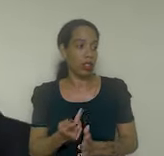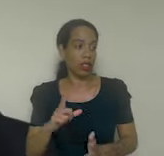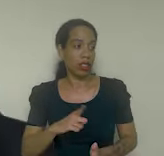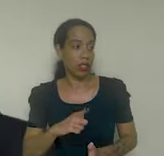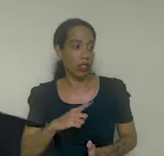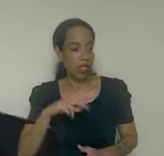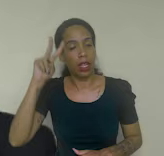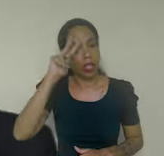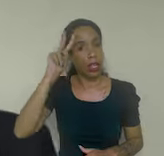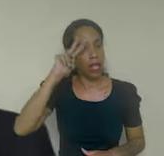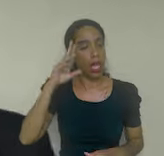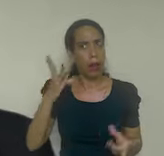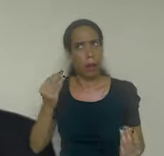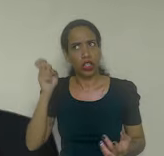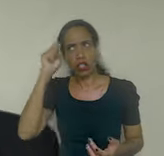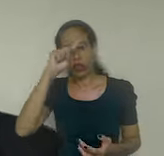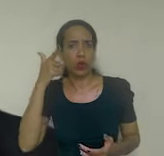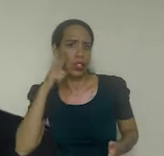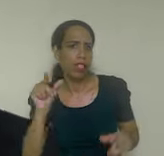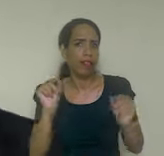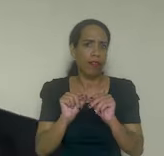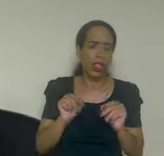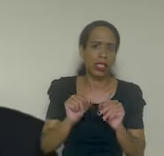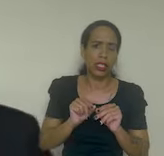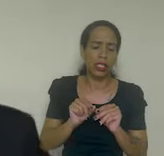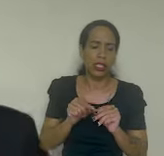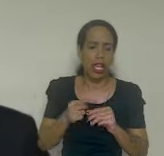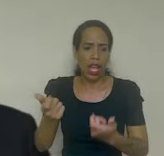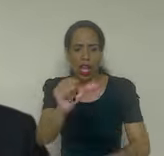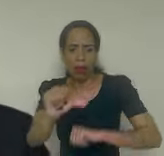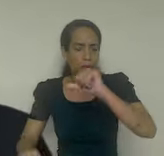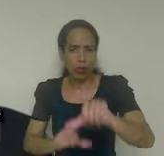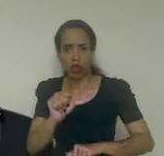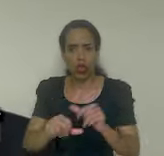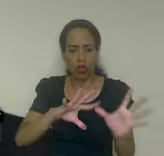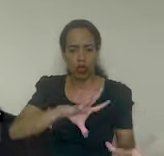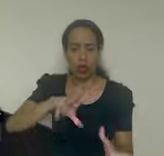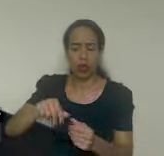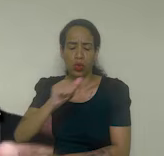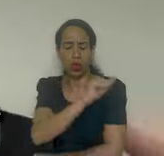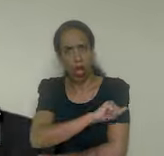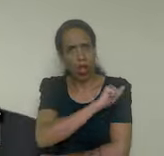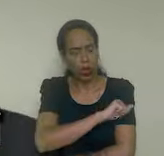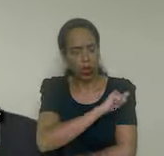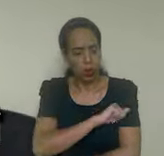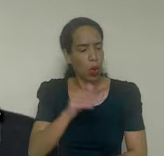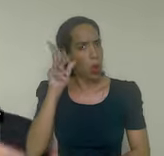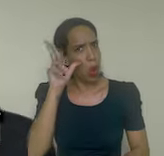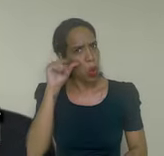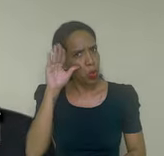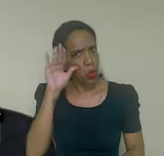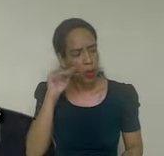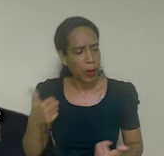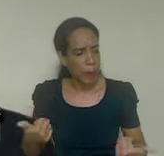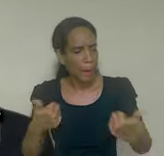caso que vocês lembrem que foi um pouco mais difícil de conseguir fazer essa transição para o mundo do aluno, do curioso, daquele que